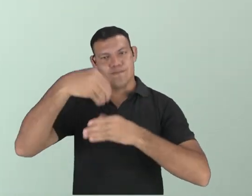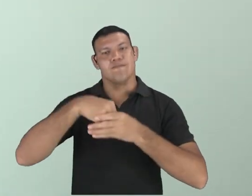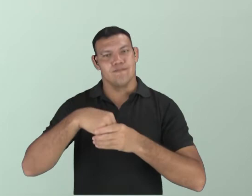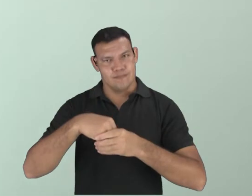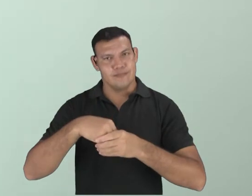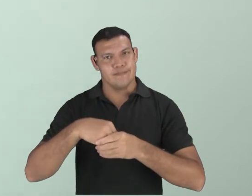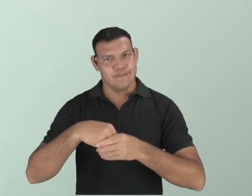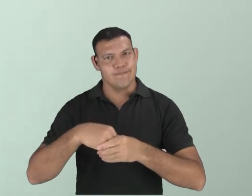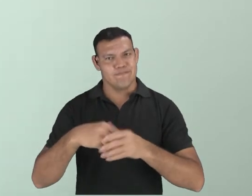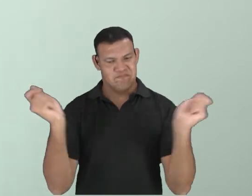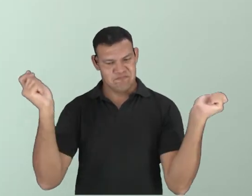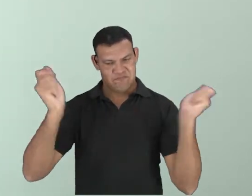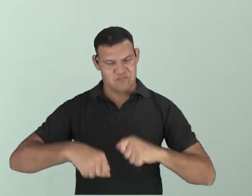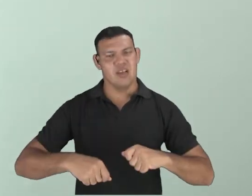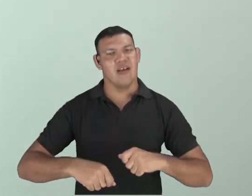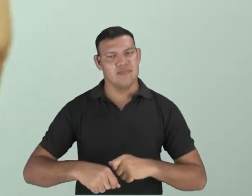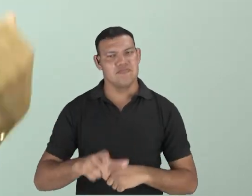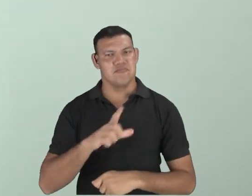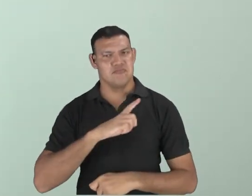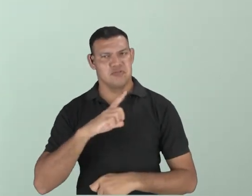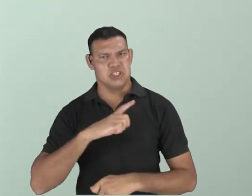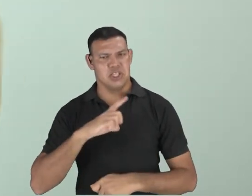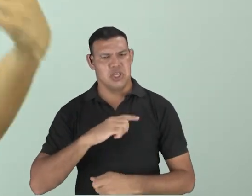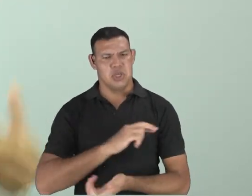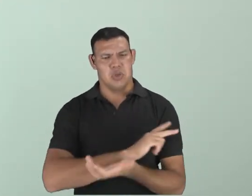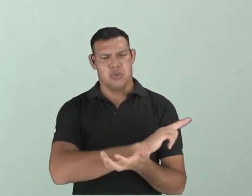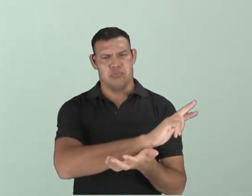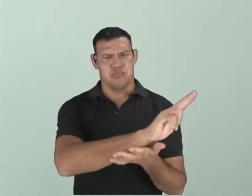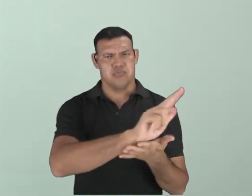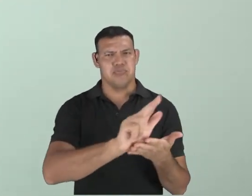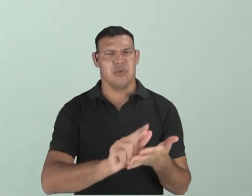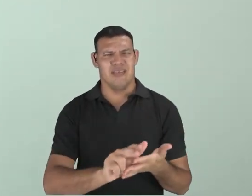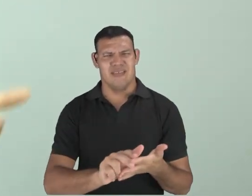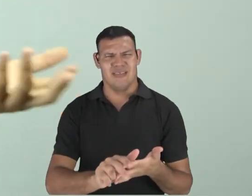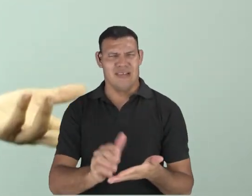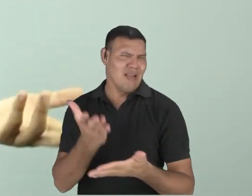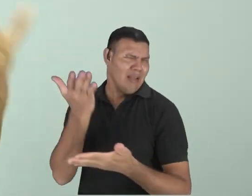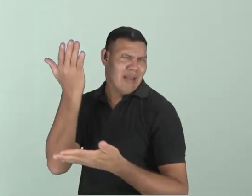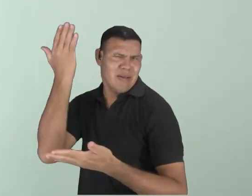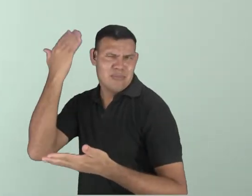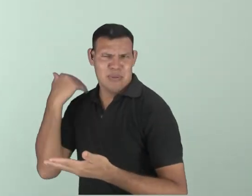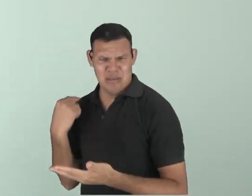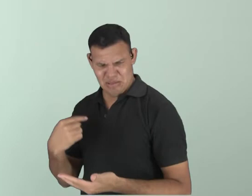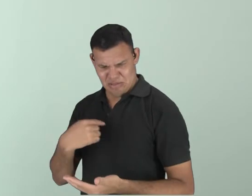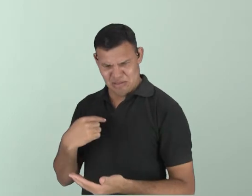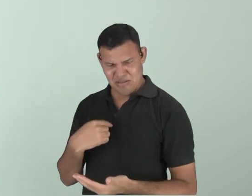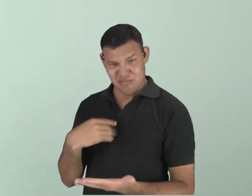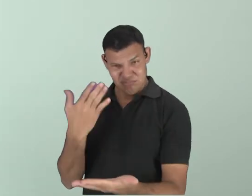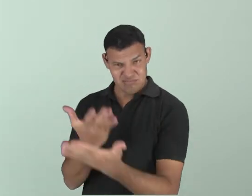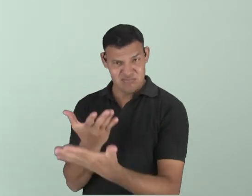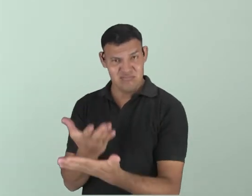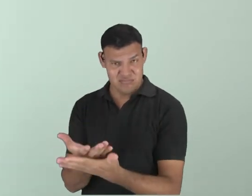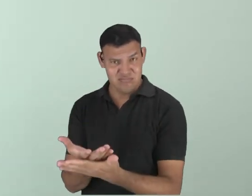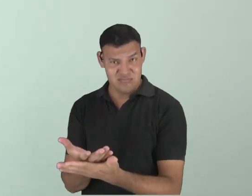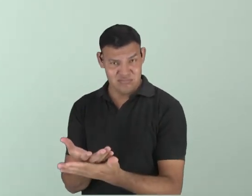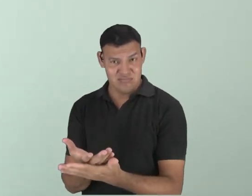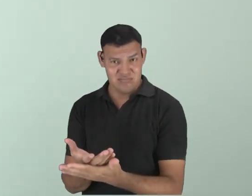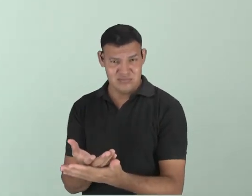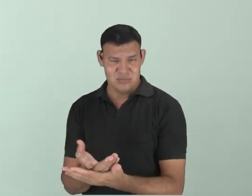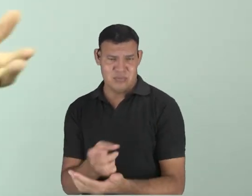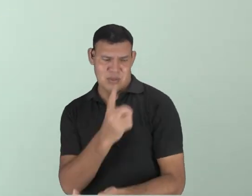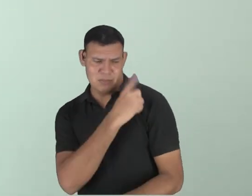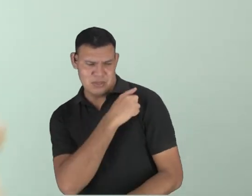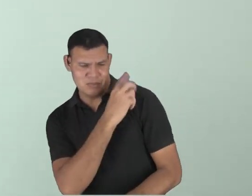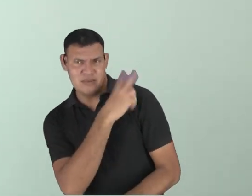e de conhecimento é bem maior do que nós tínhamos alguns anos atrás, que eu quando estudava na época,